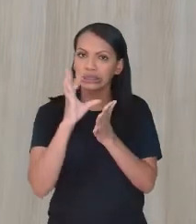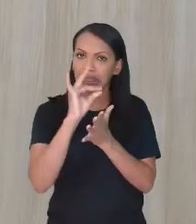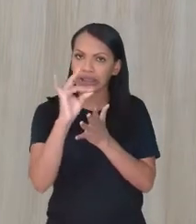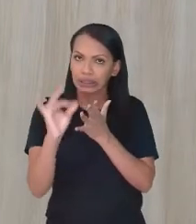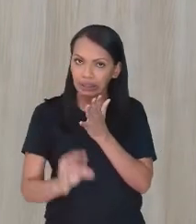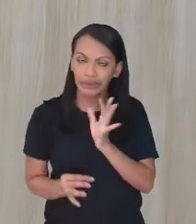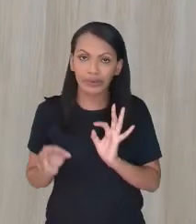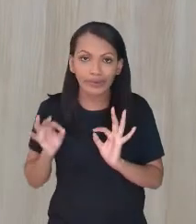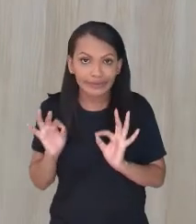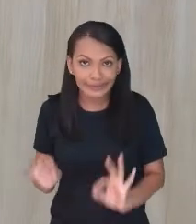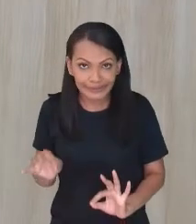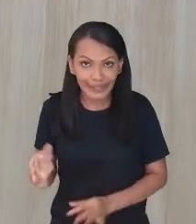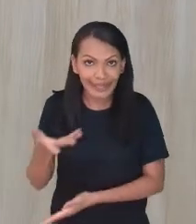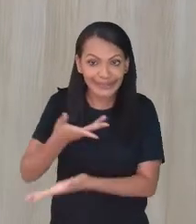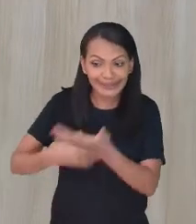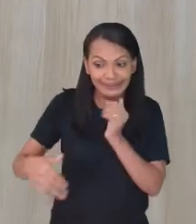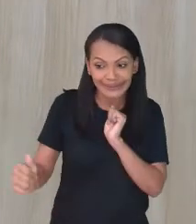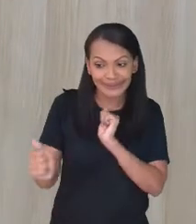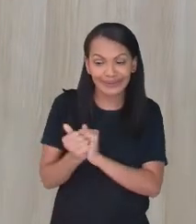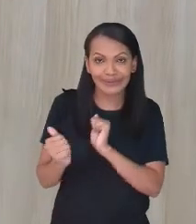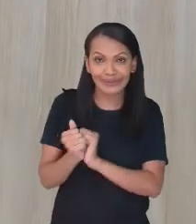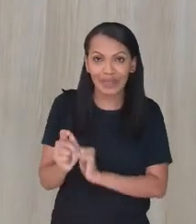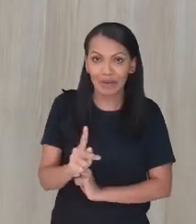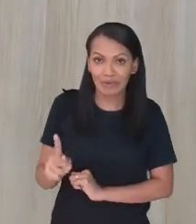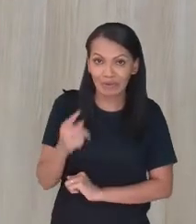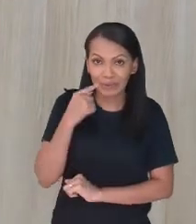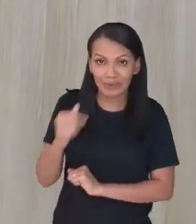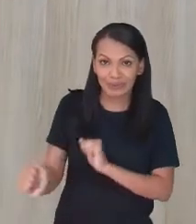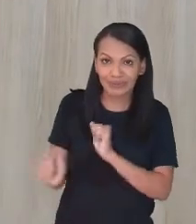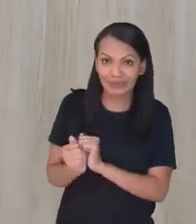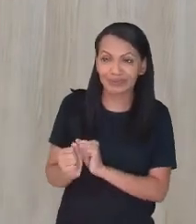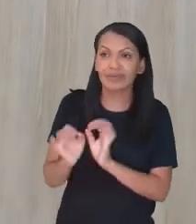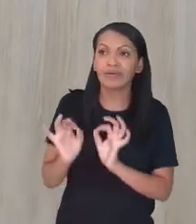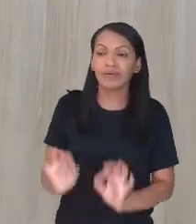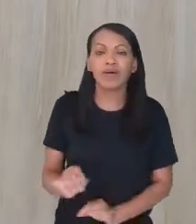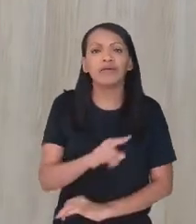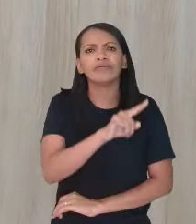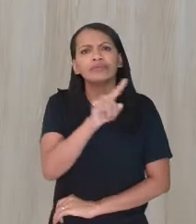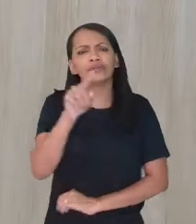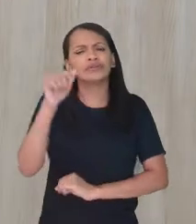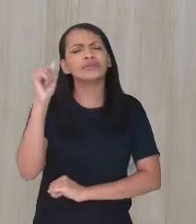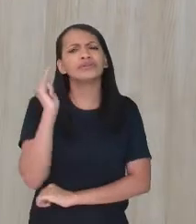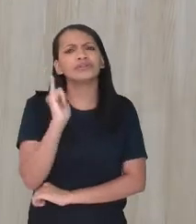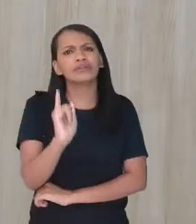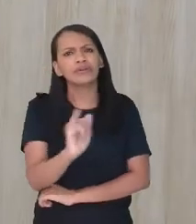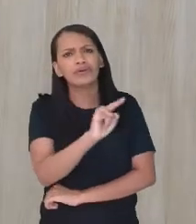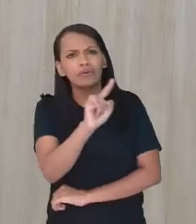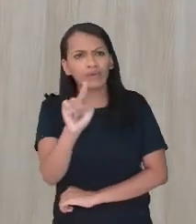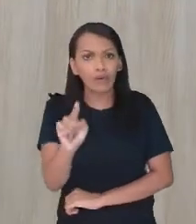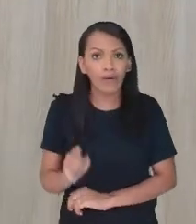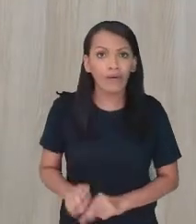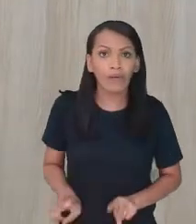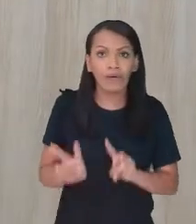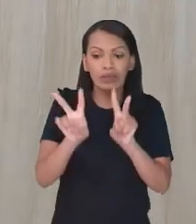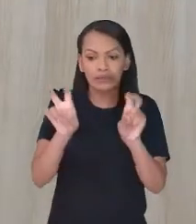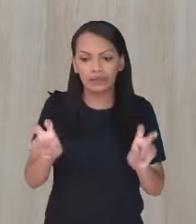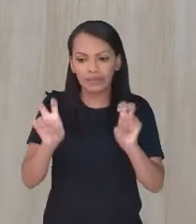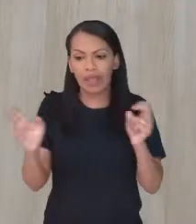e fazendo essa parceria aqui junto com a professora Tânia, beleza? Como eu falei para você, o nosso tema da